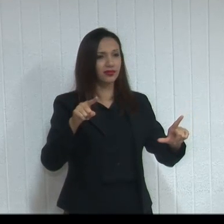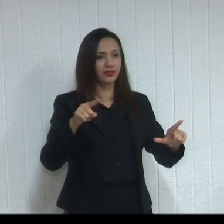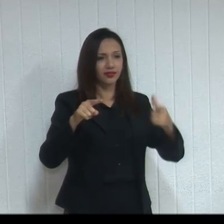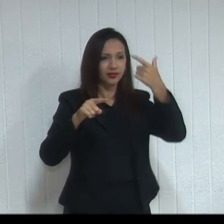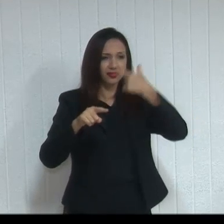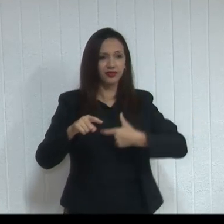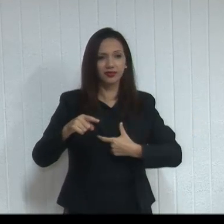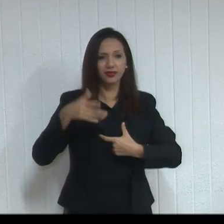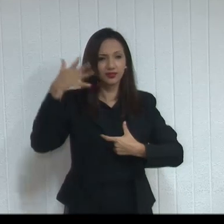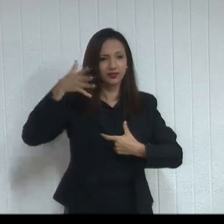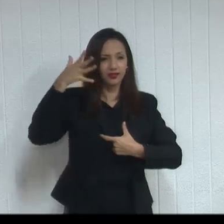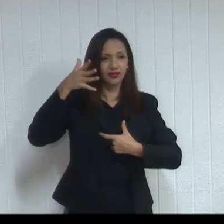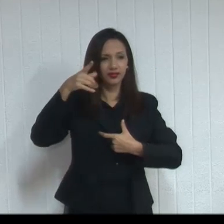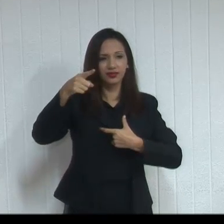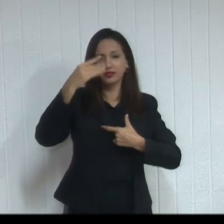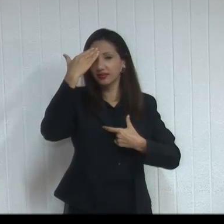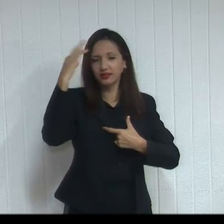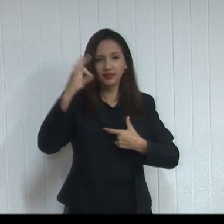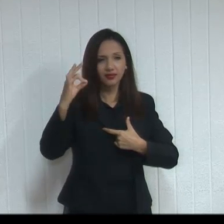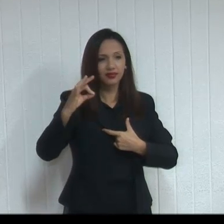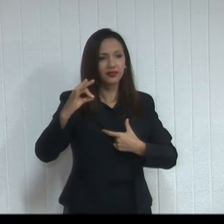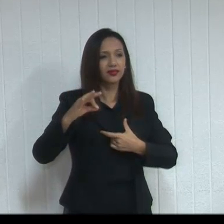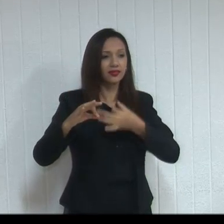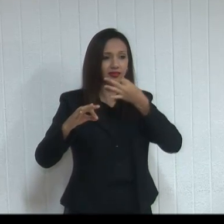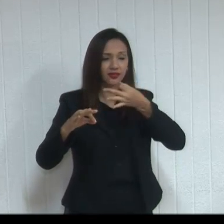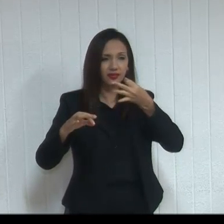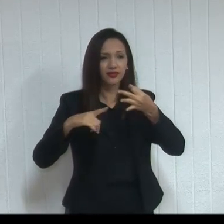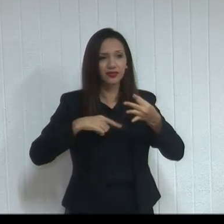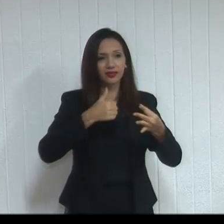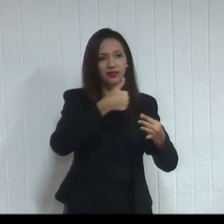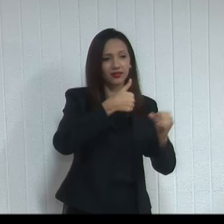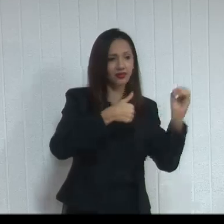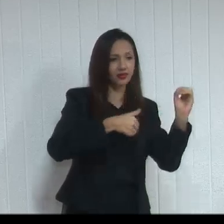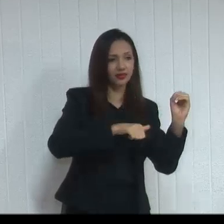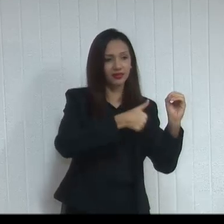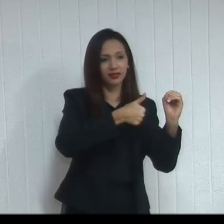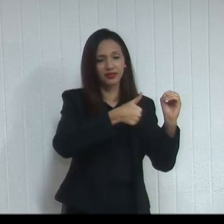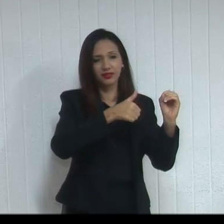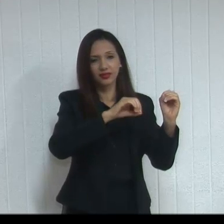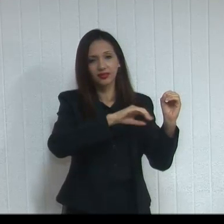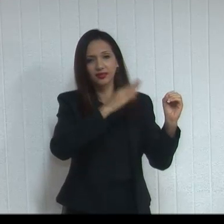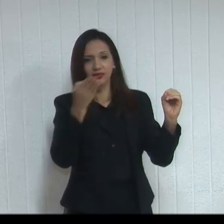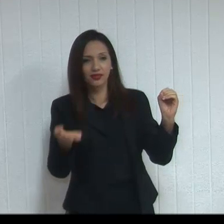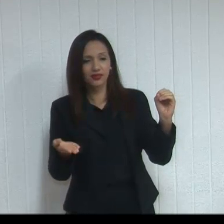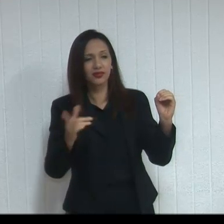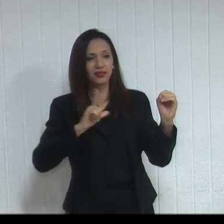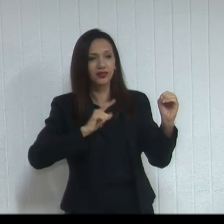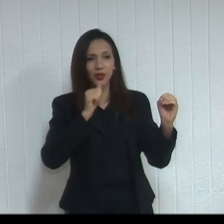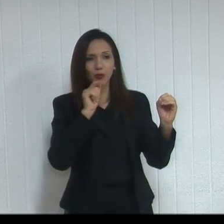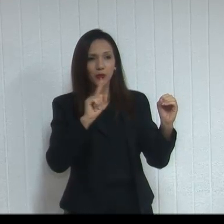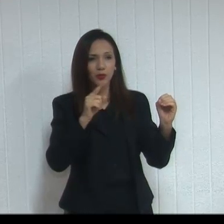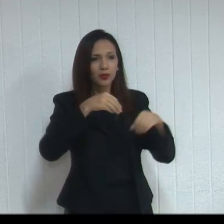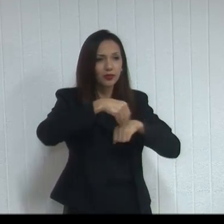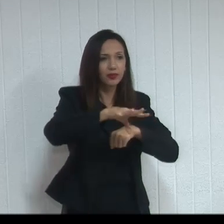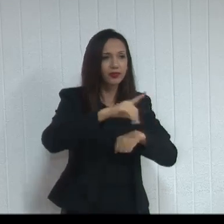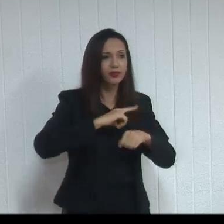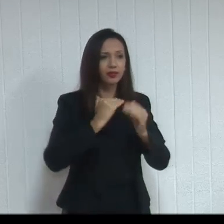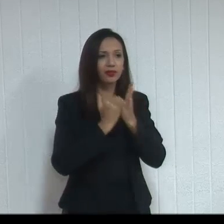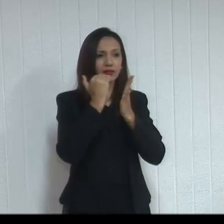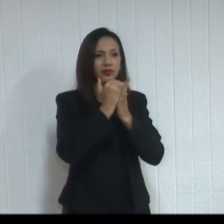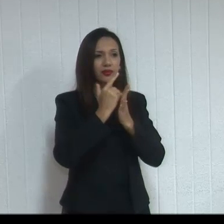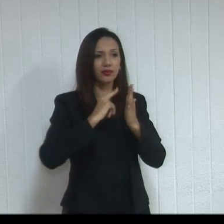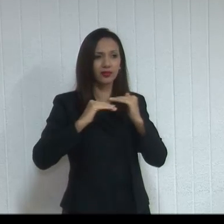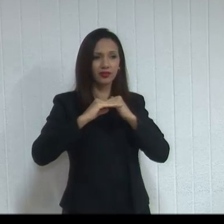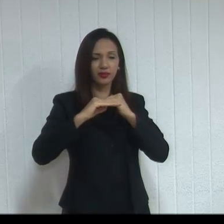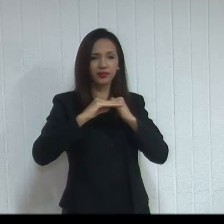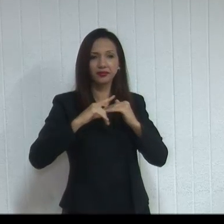é óbvio, eu nem citei, né? Eu falei que pode ser de 0% a 10%, e em nenhum momento passou pela minha cabeça que não vai ser repassada a inflação. Eu